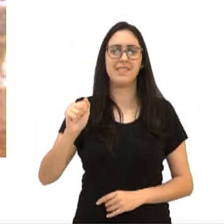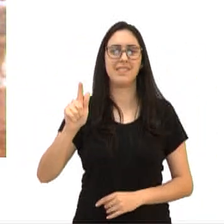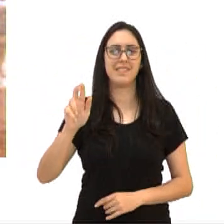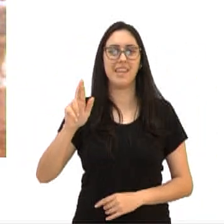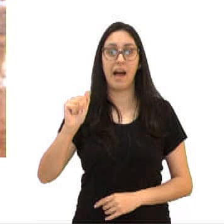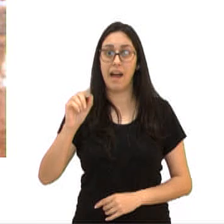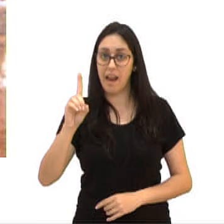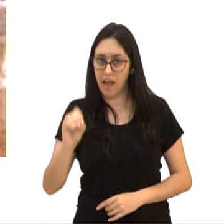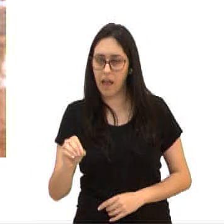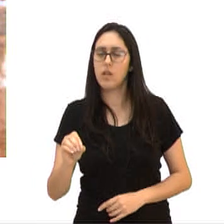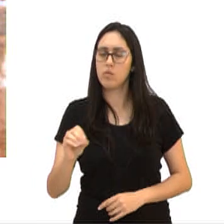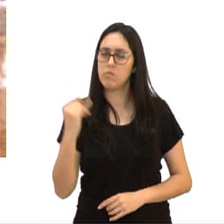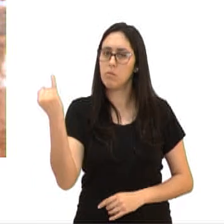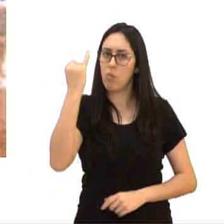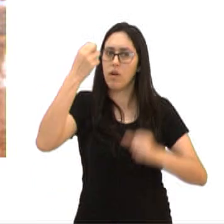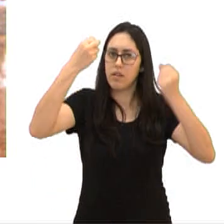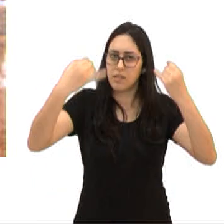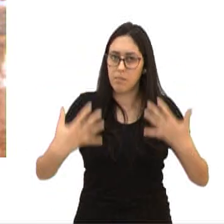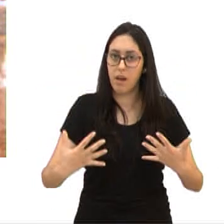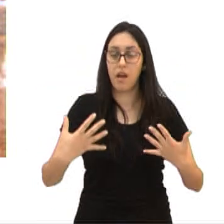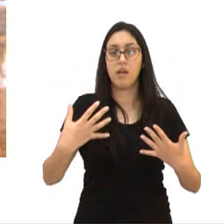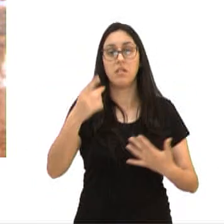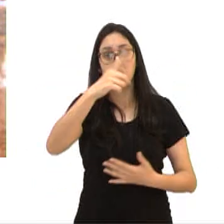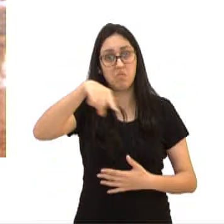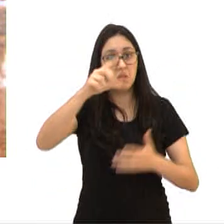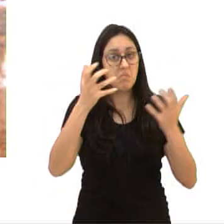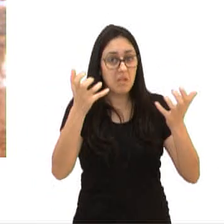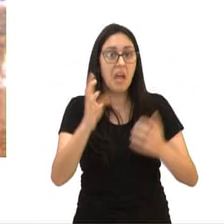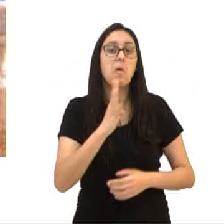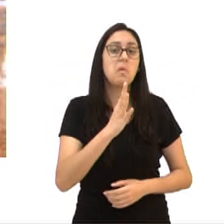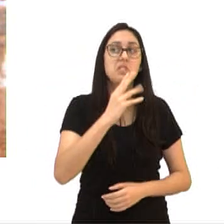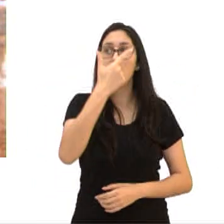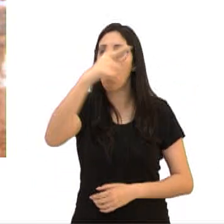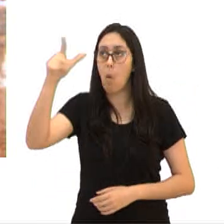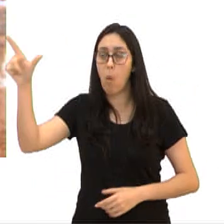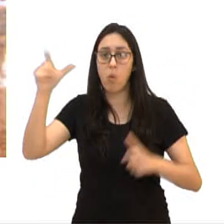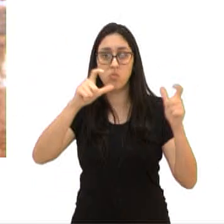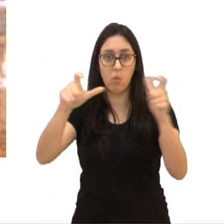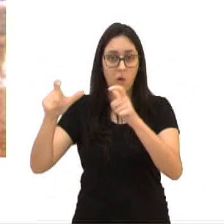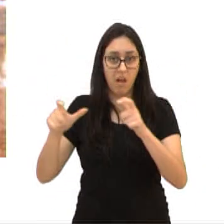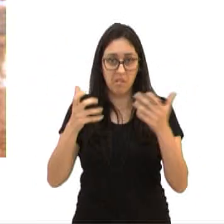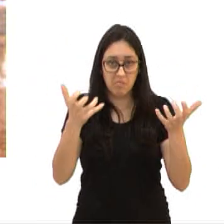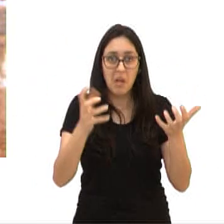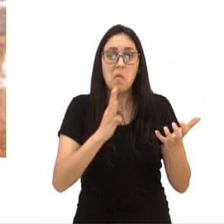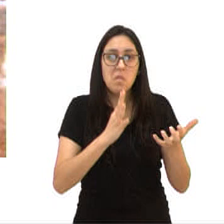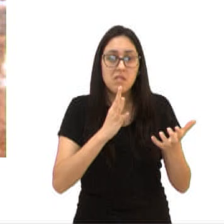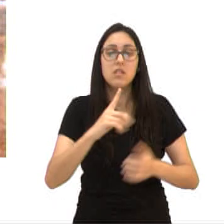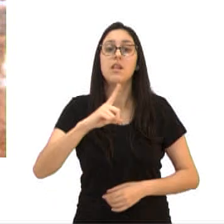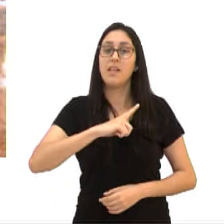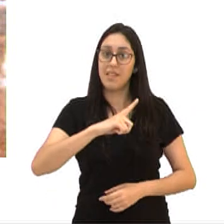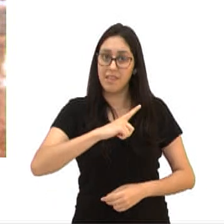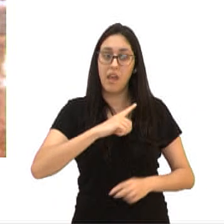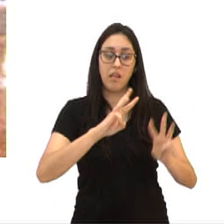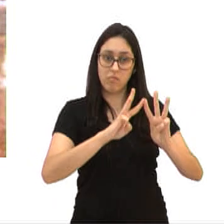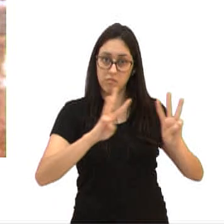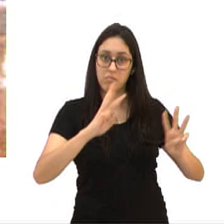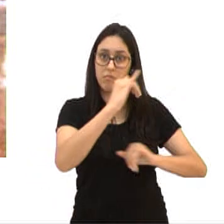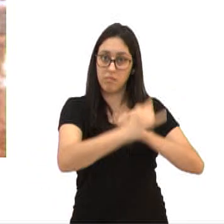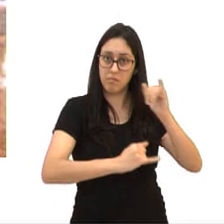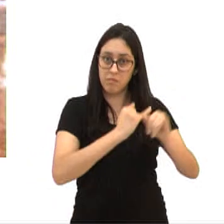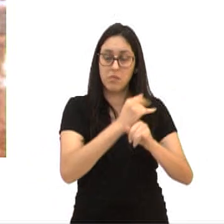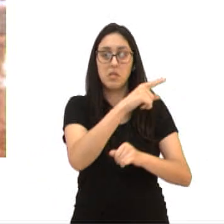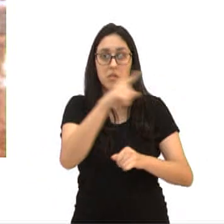lugares sagrados. Lembrando que se você quiser conhecer outros lugares sagrados, existe um blog da Assintec que se